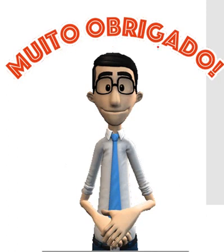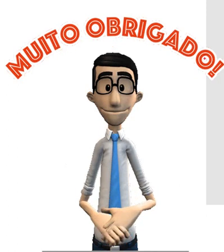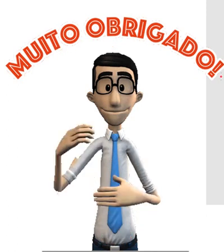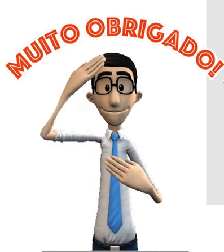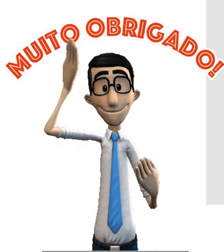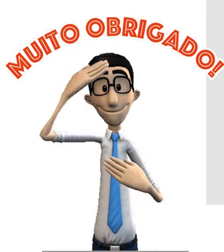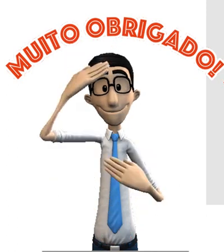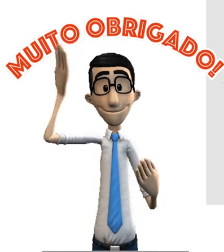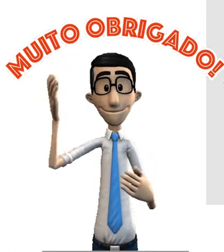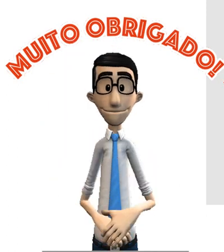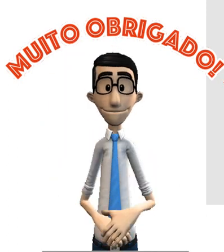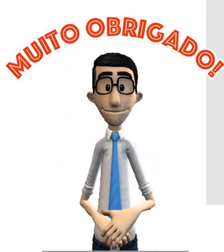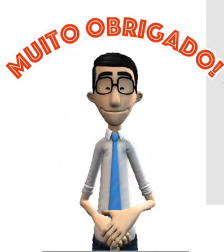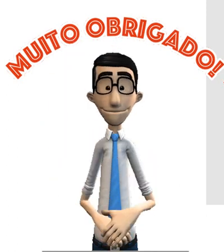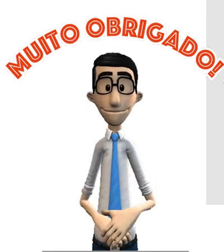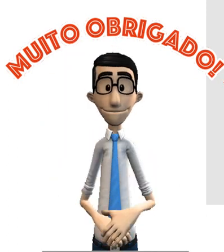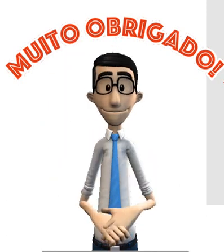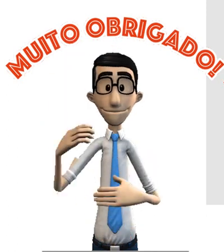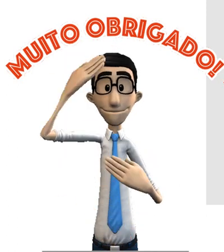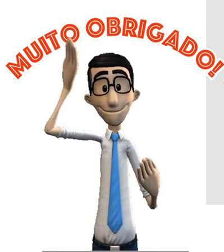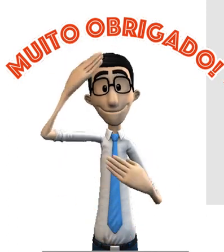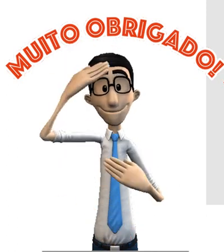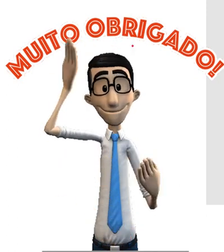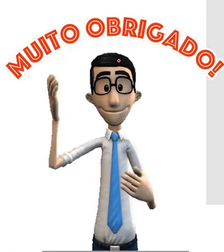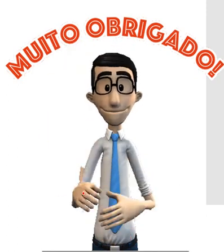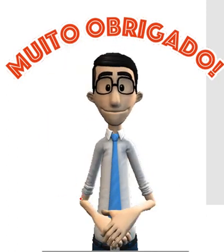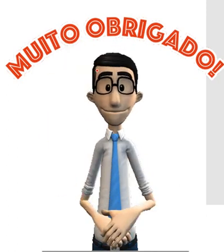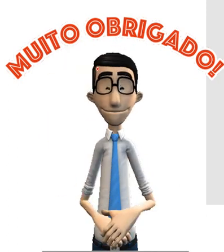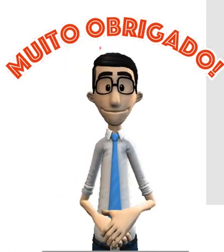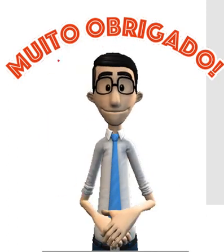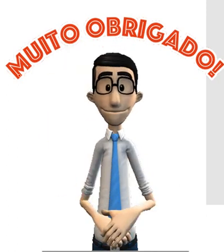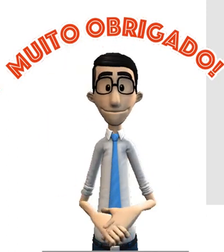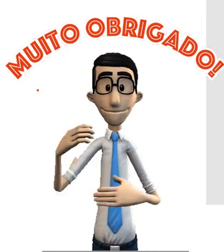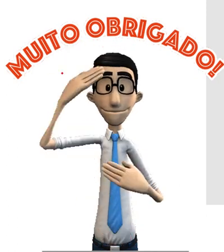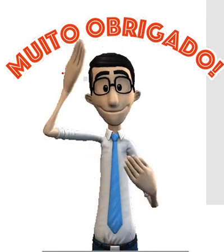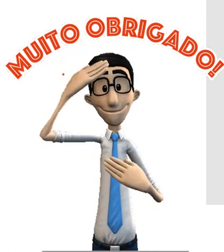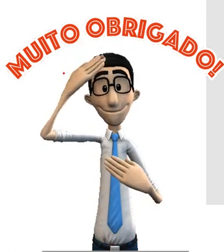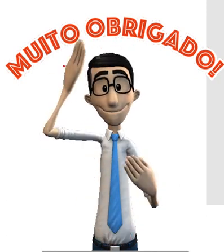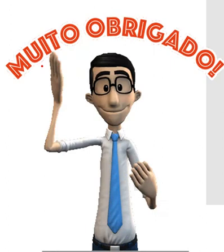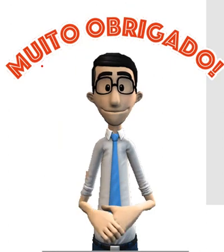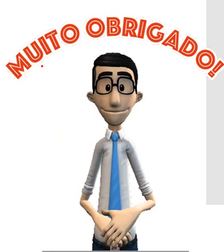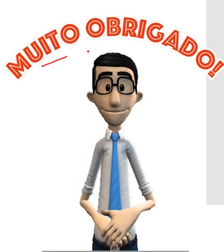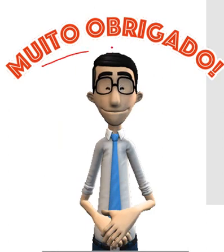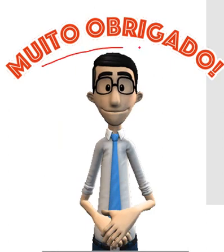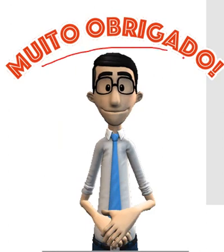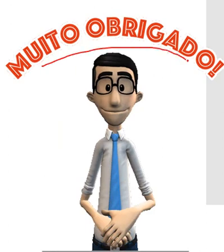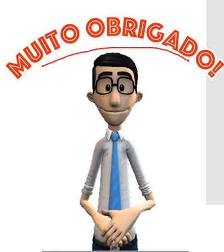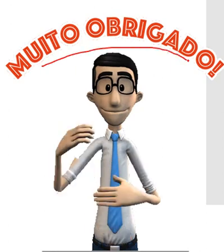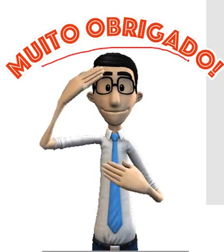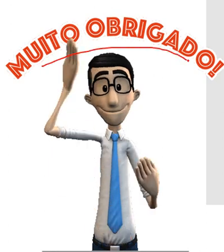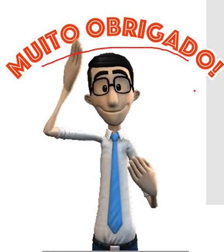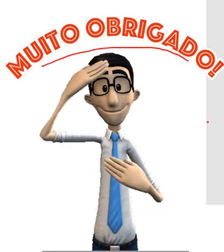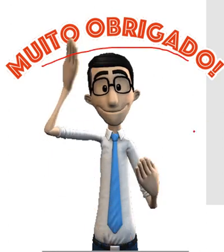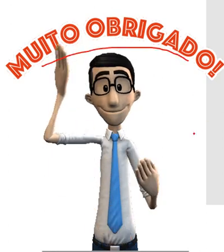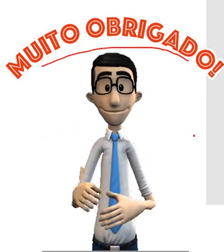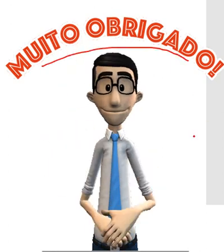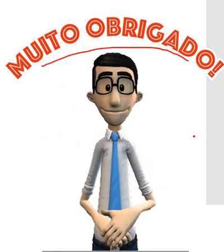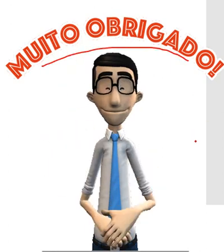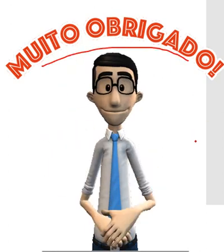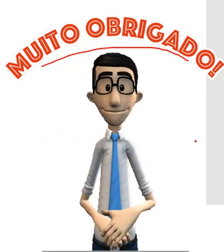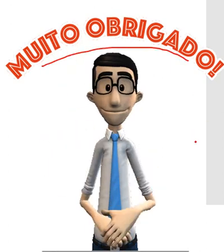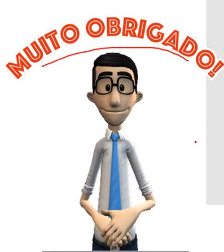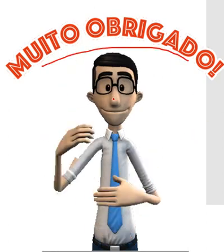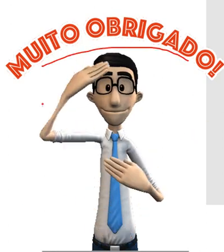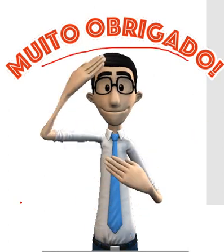aqui tem também escrito muito obrigado. Então, ou seja, eu utilizei aqui da linguagem verbal e aqui